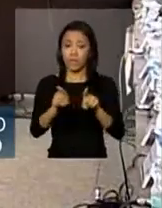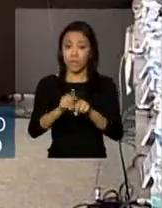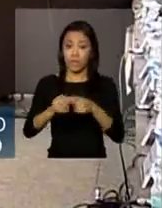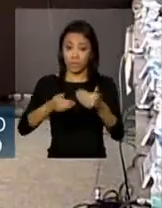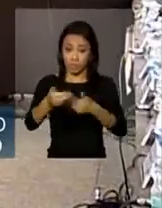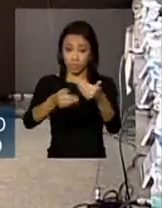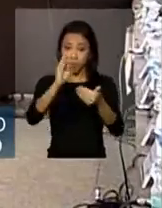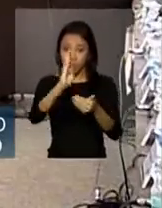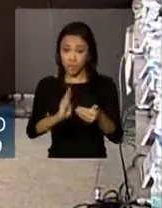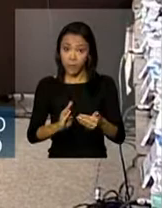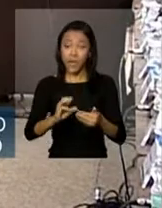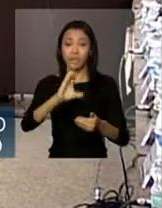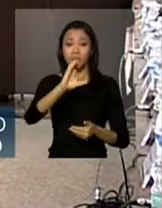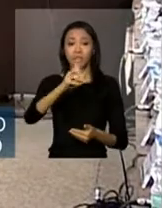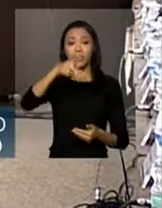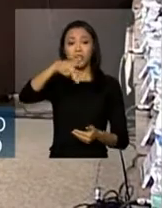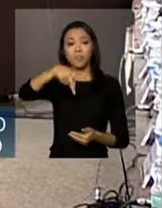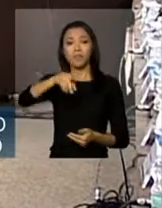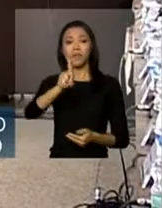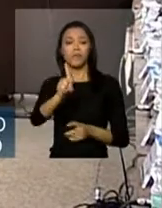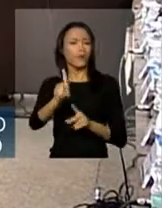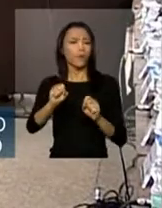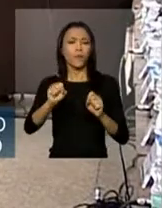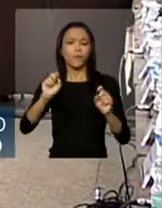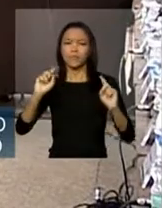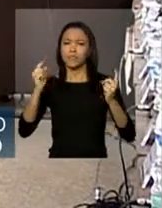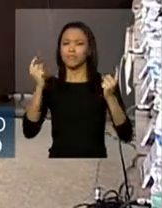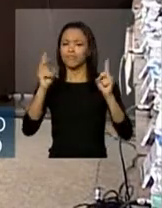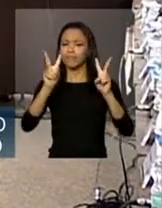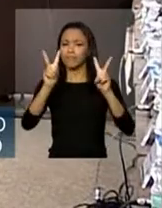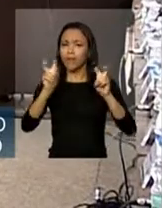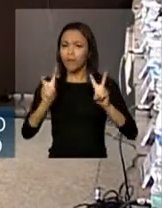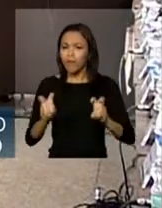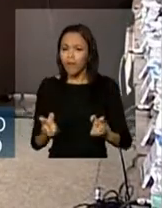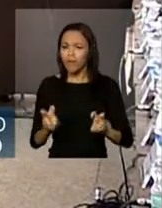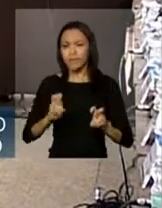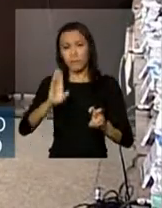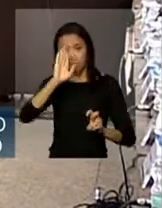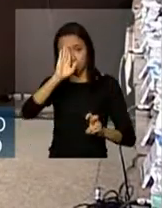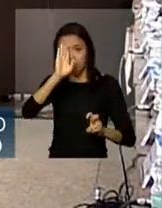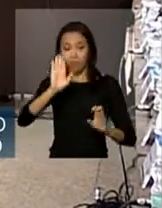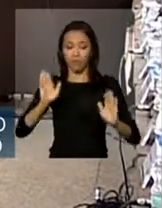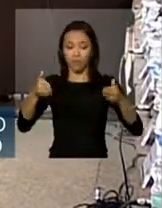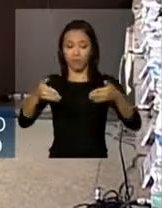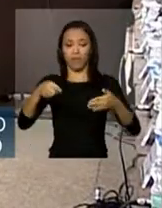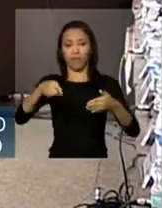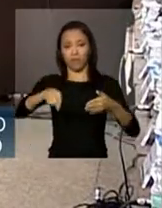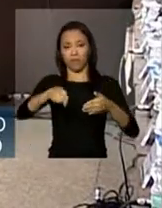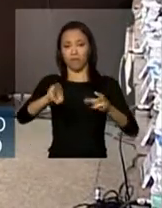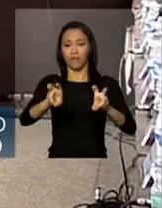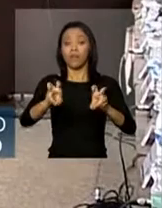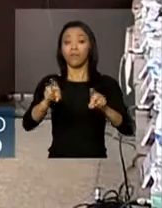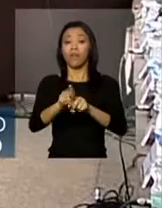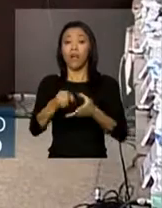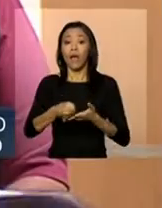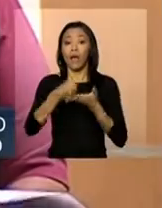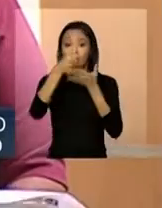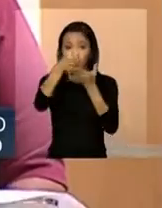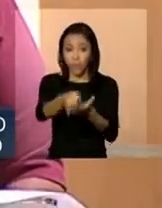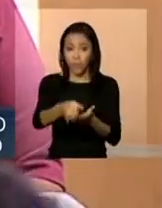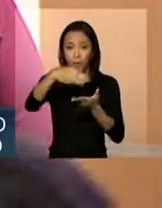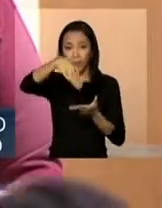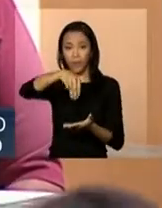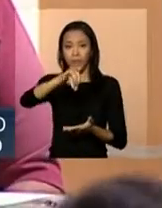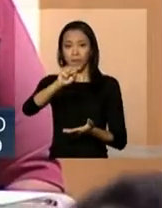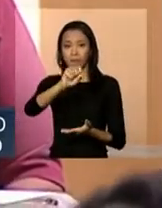CNPD tem a missão de debater temas considerados prioritários nesta área, oferecendo apoio às missões